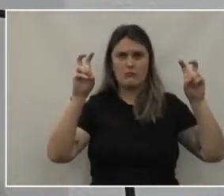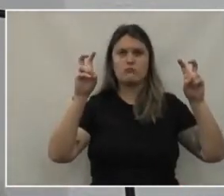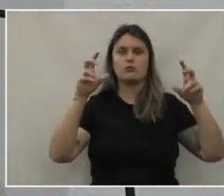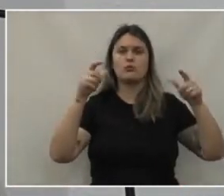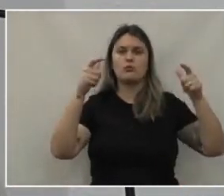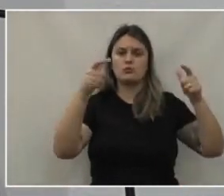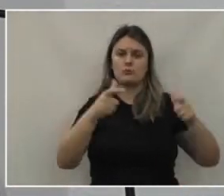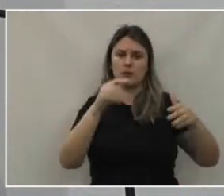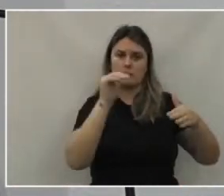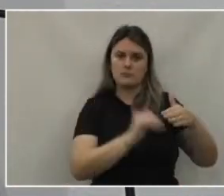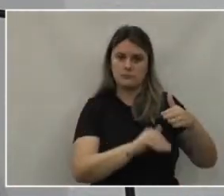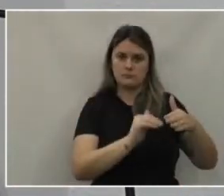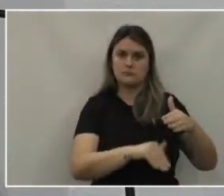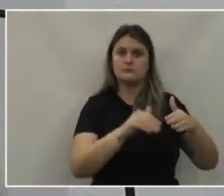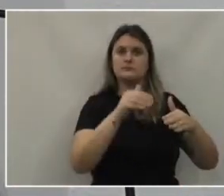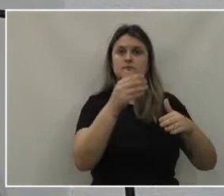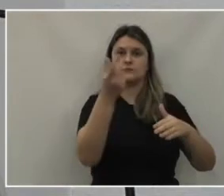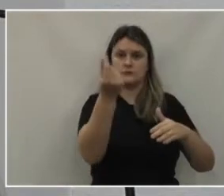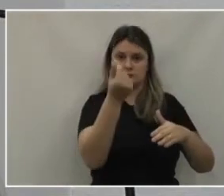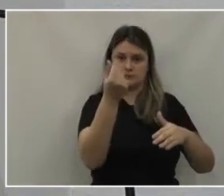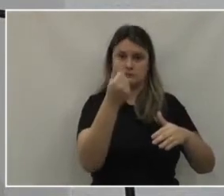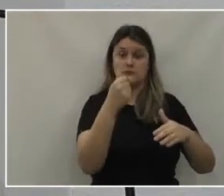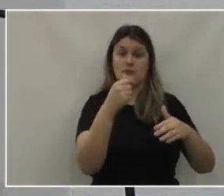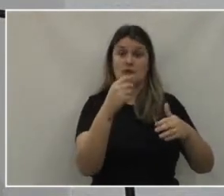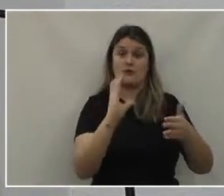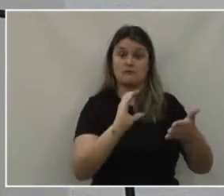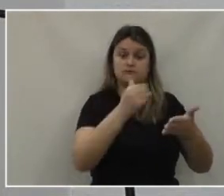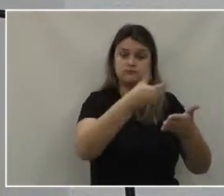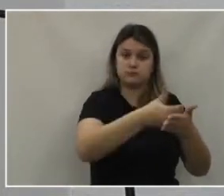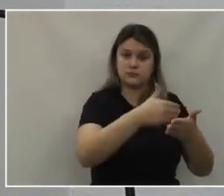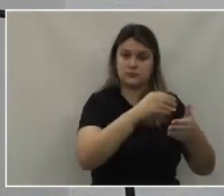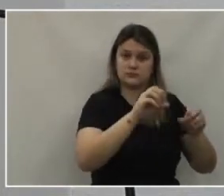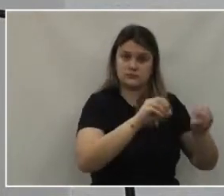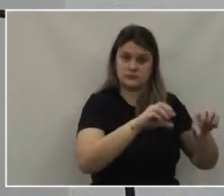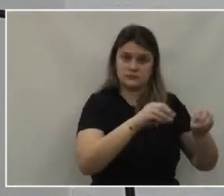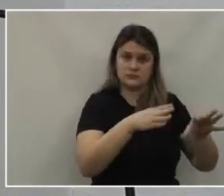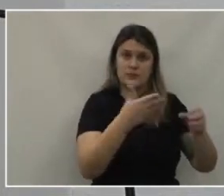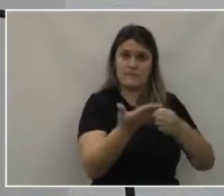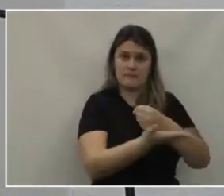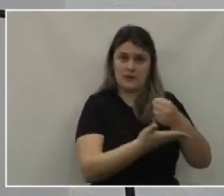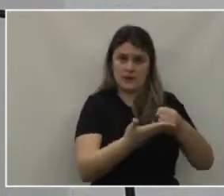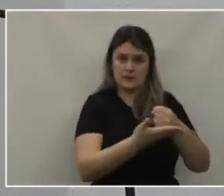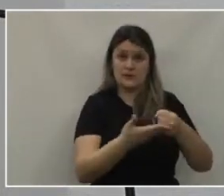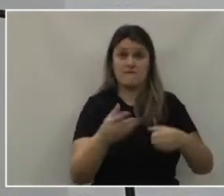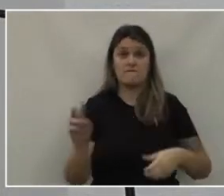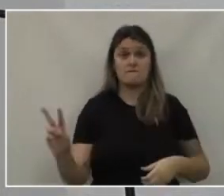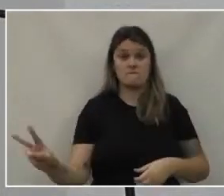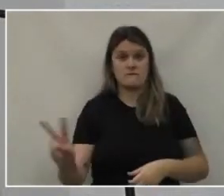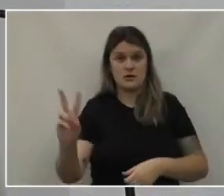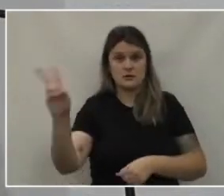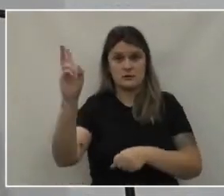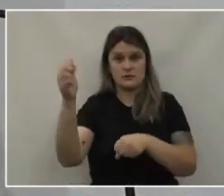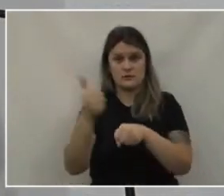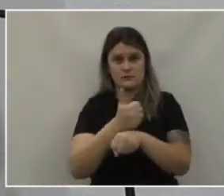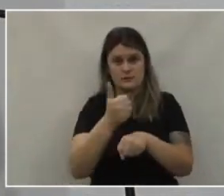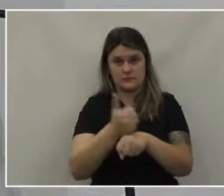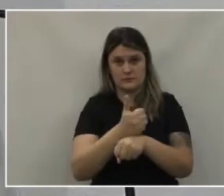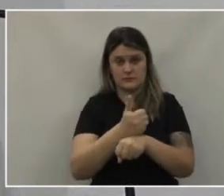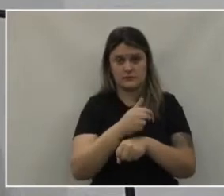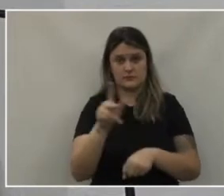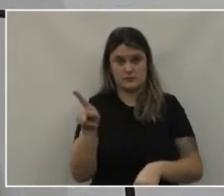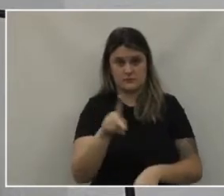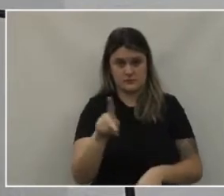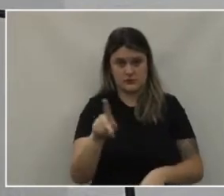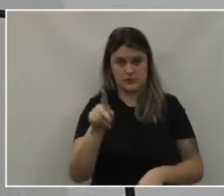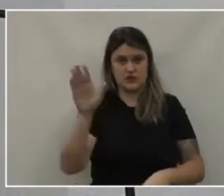Manutenção e Desenvolvimento da Educação Básica e Valorização dos Profissionais da Educação, o